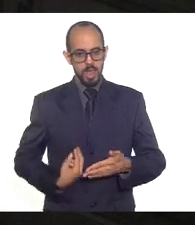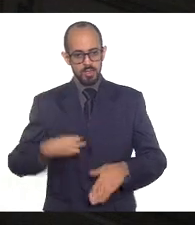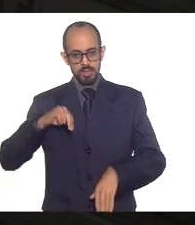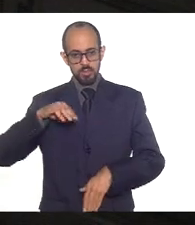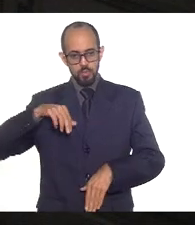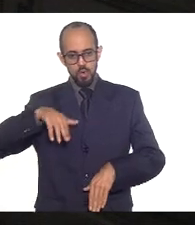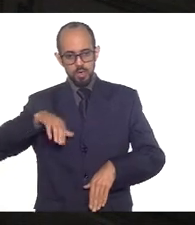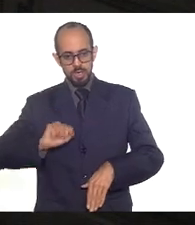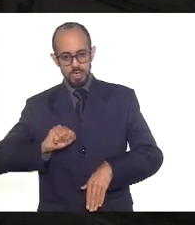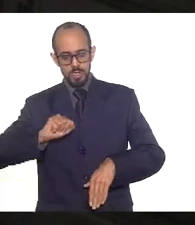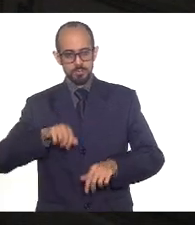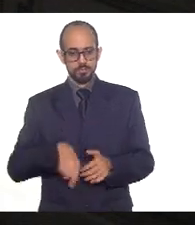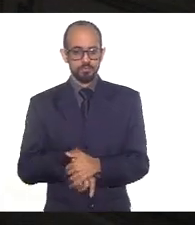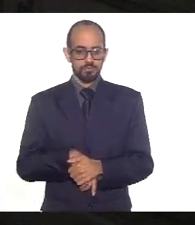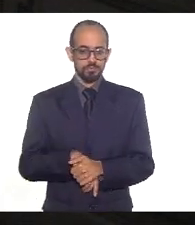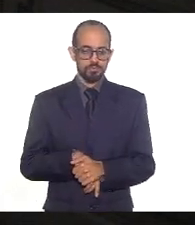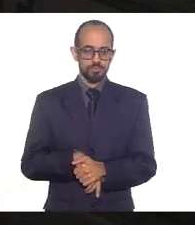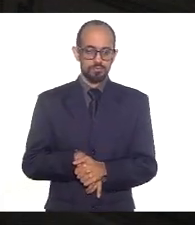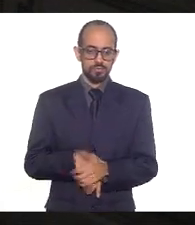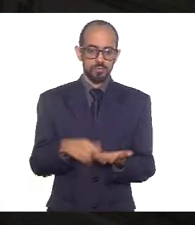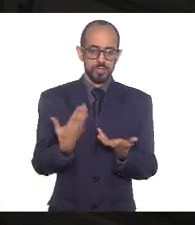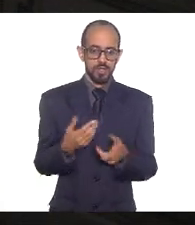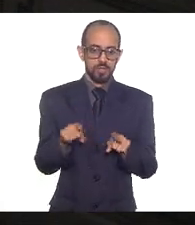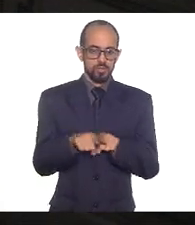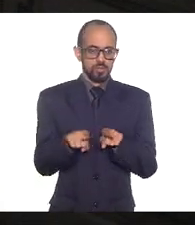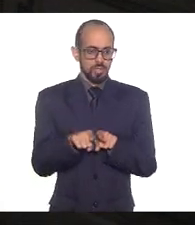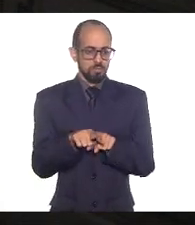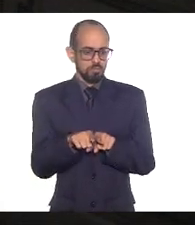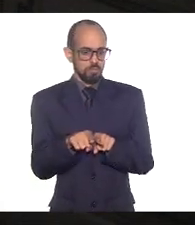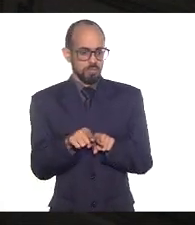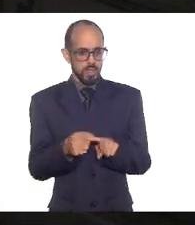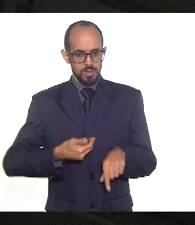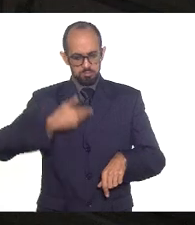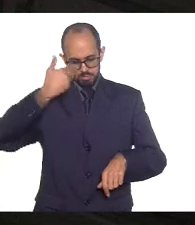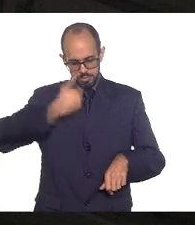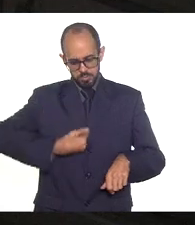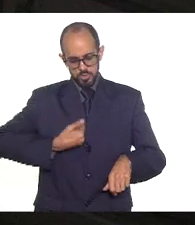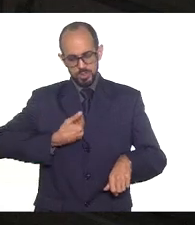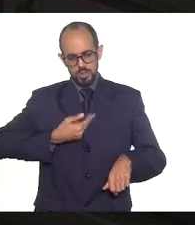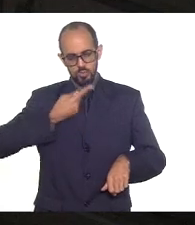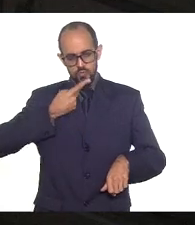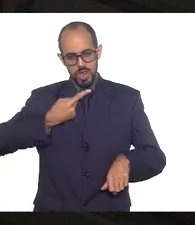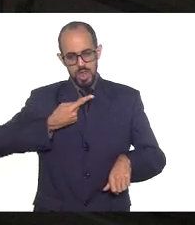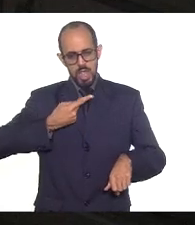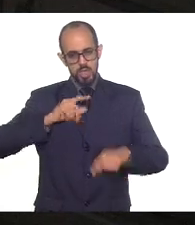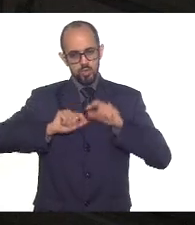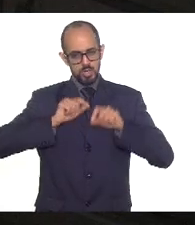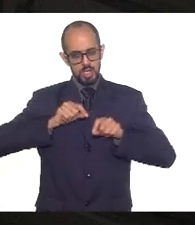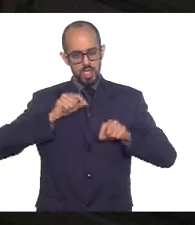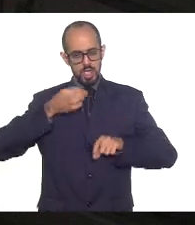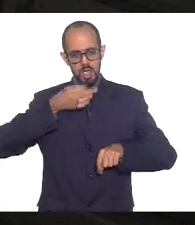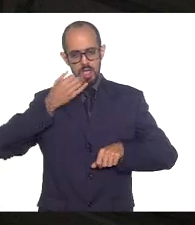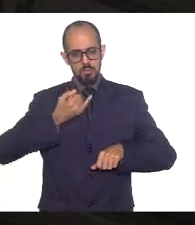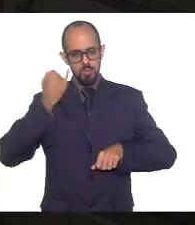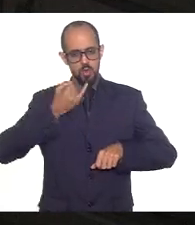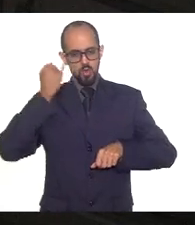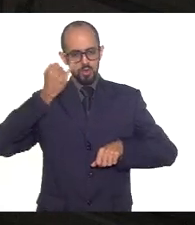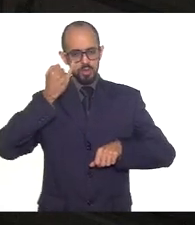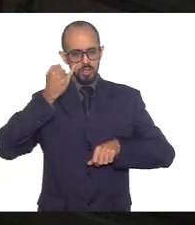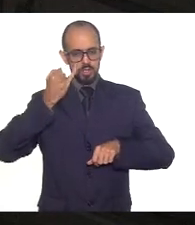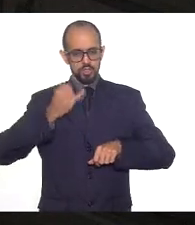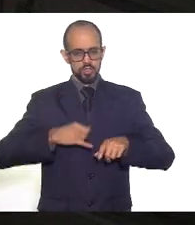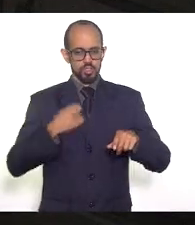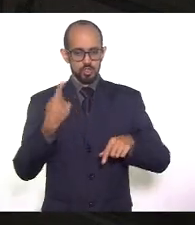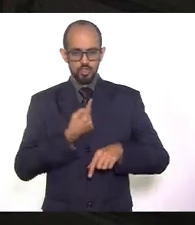e da Mônica Francisco e eu queria me posicionar que eu acho fundamental e a